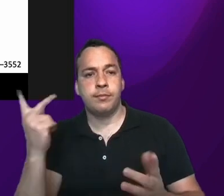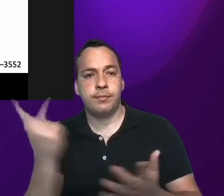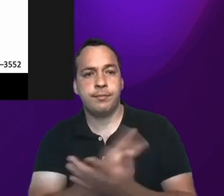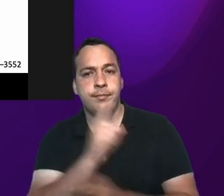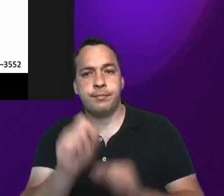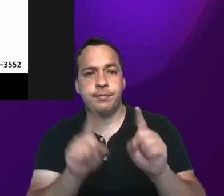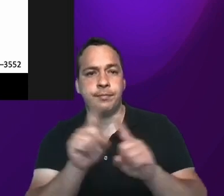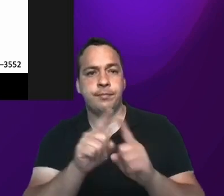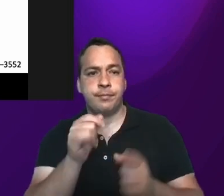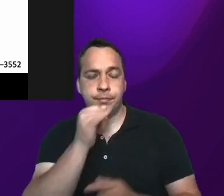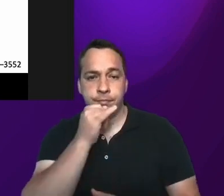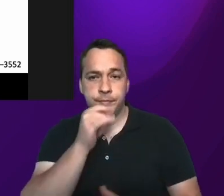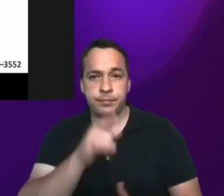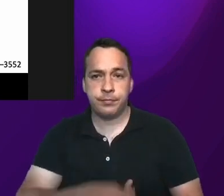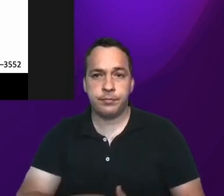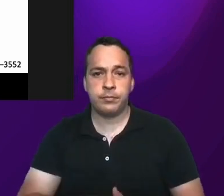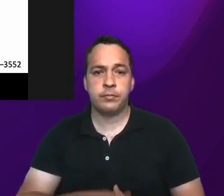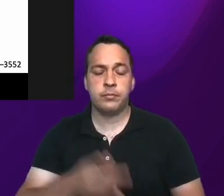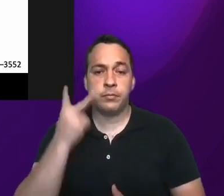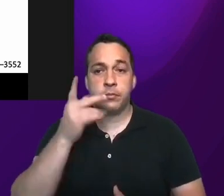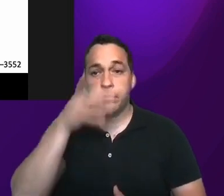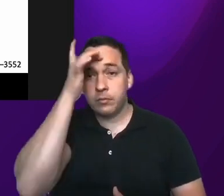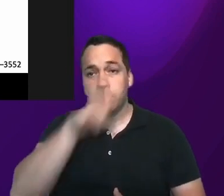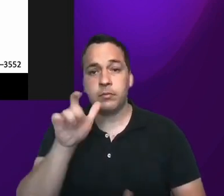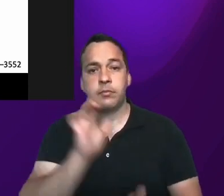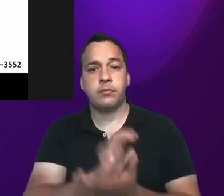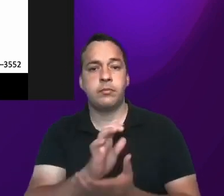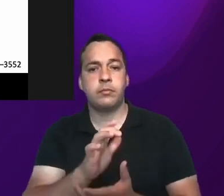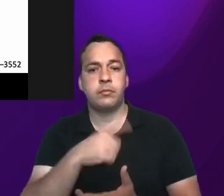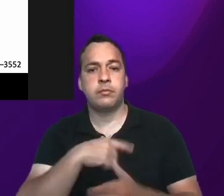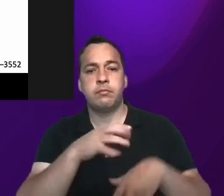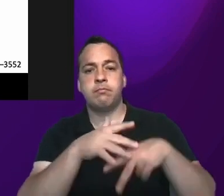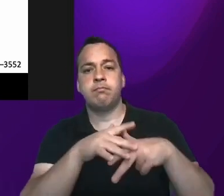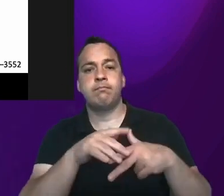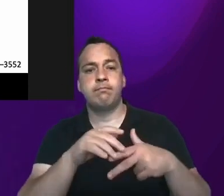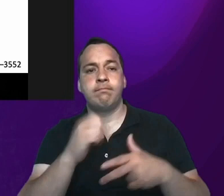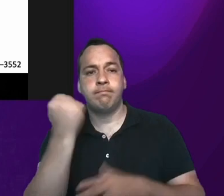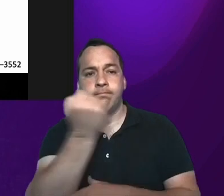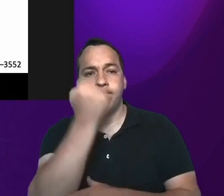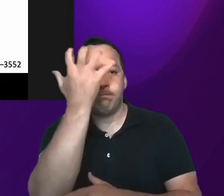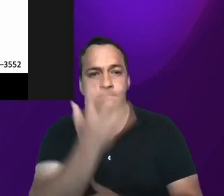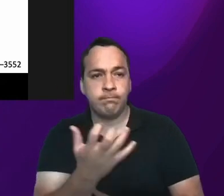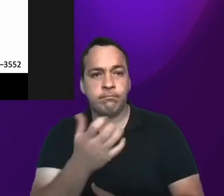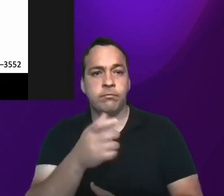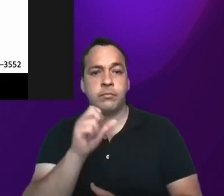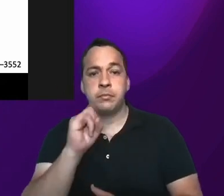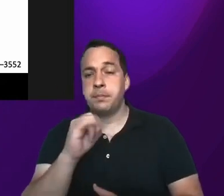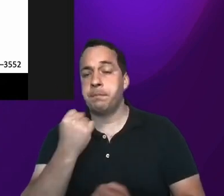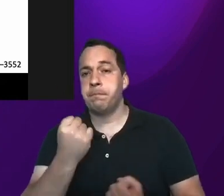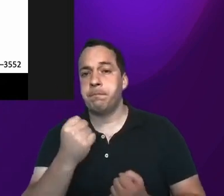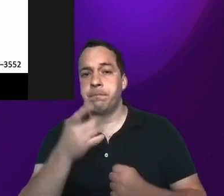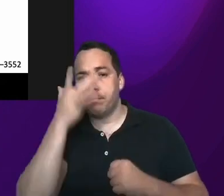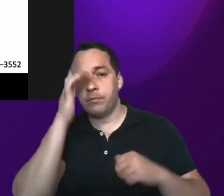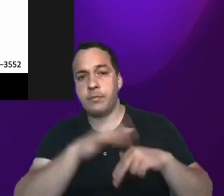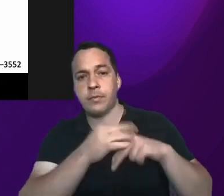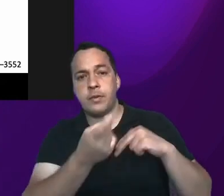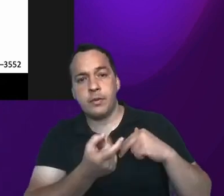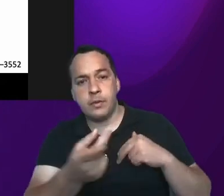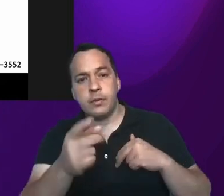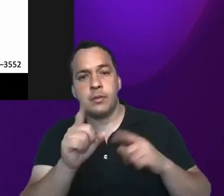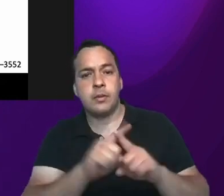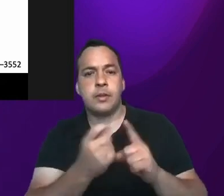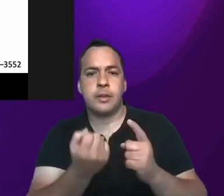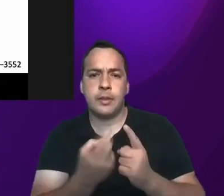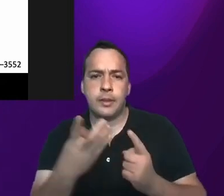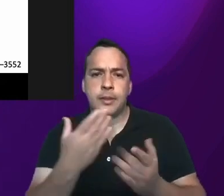perfusão coronariana em pacientes agudos ainda não é conhecida, mas em pacientes crônicos, em baseados em alguns